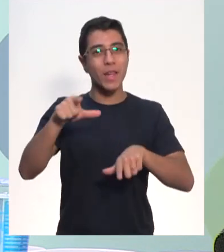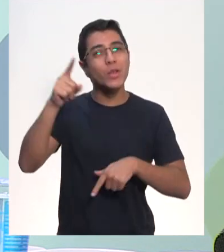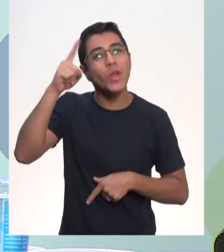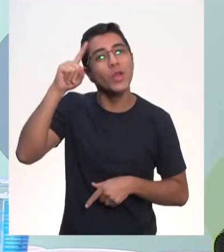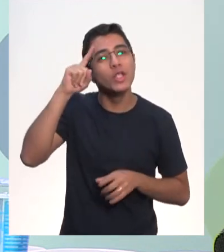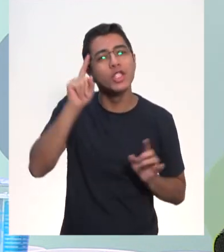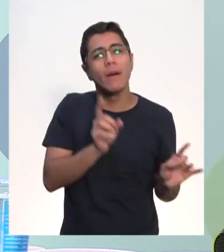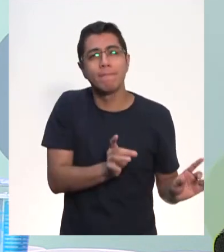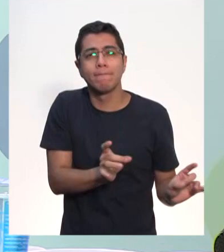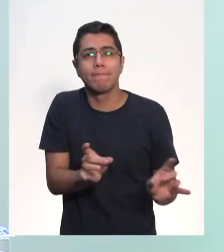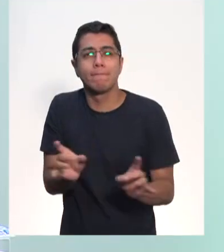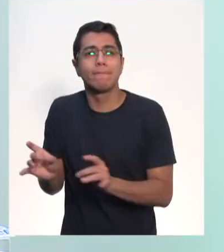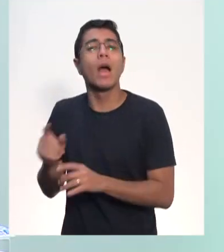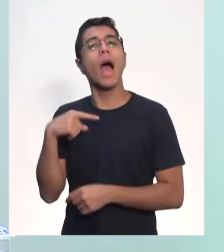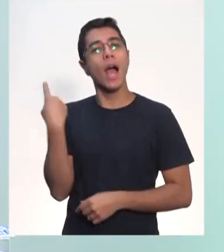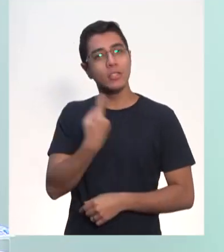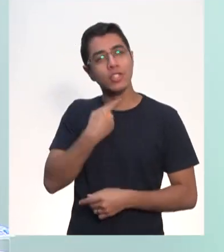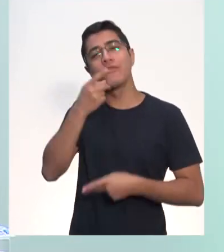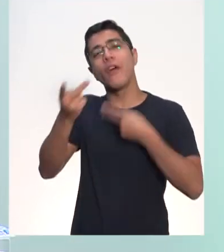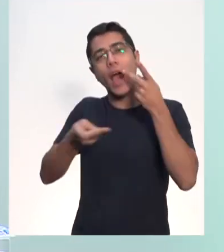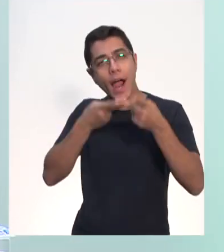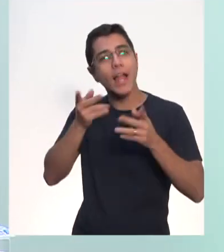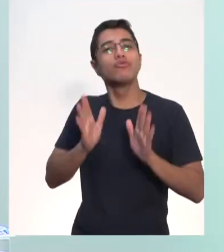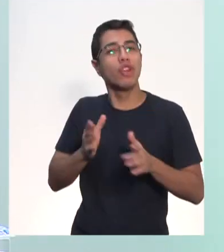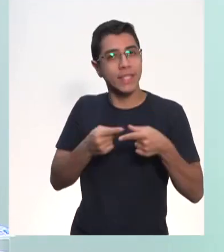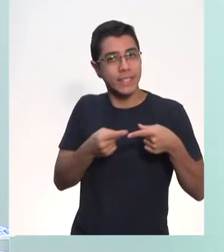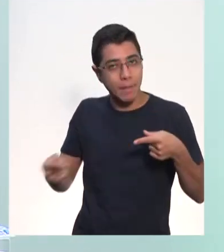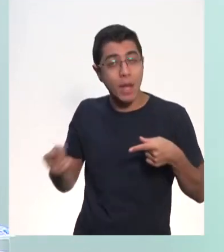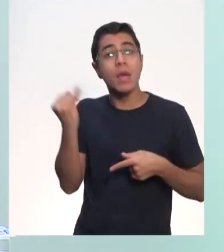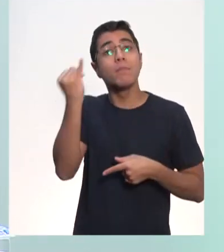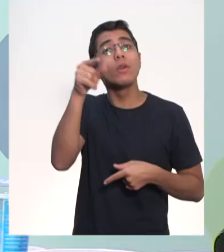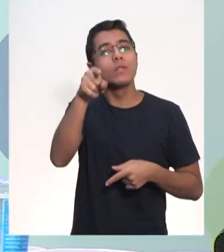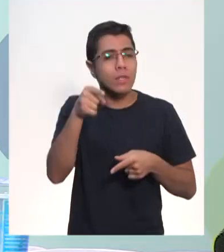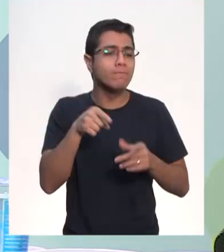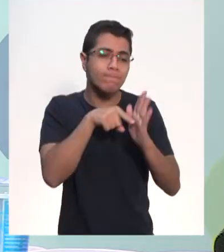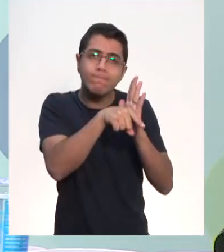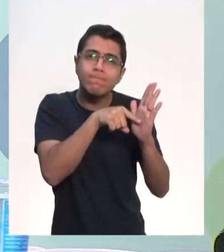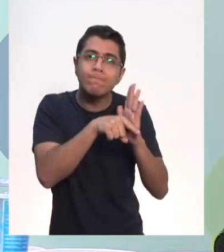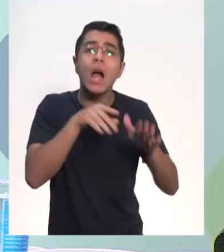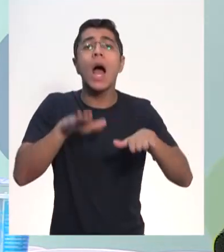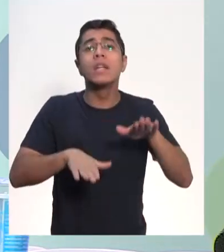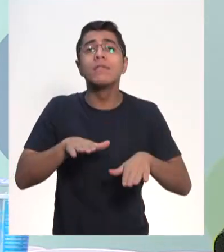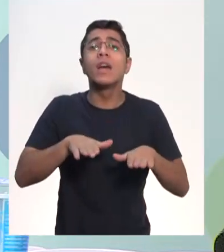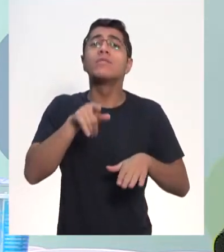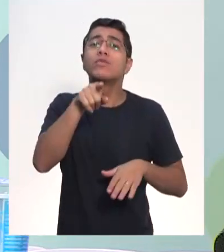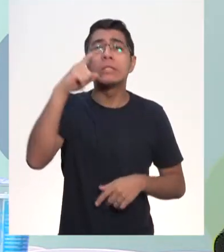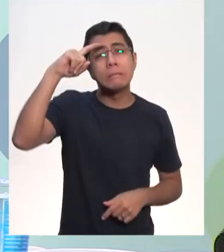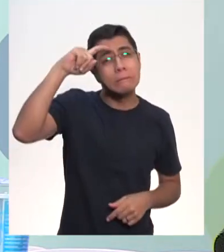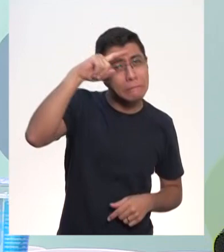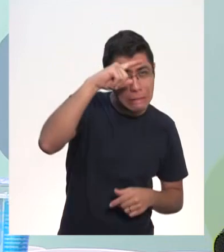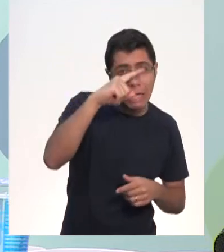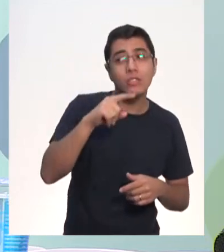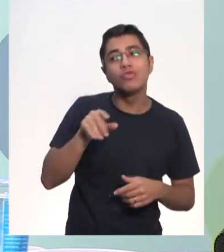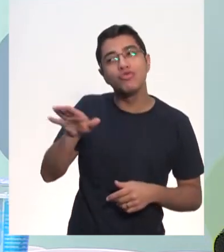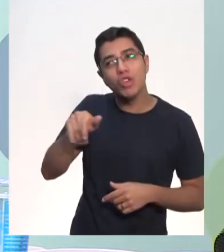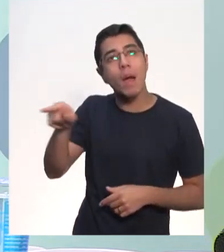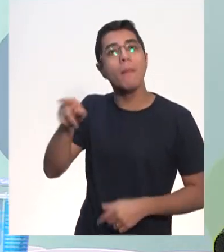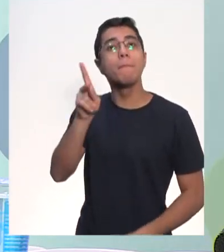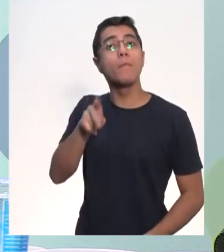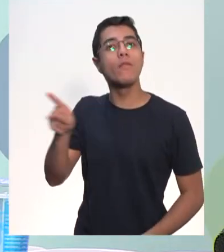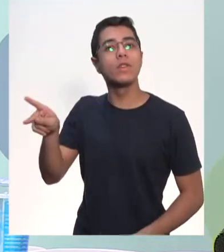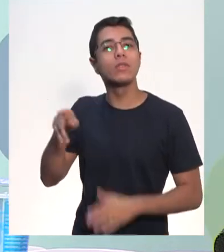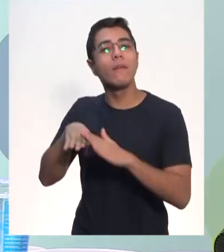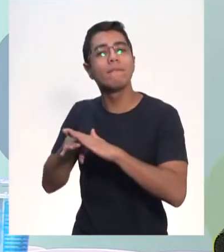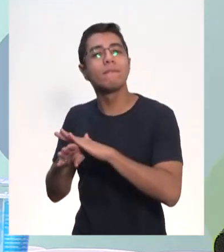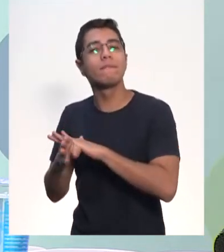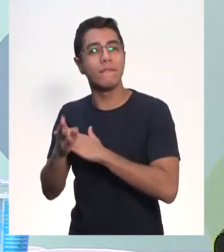a semana, né? É importante fuçar, dar uma olhada, aquele que tem dificuldade, o professor que está mais acostumado, auxilia o outro, a própria gestão da escola. Nós